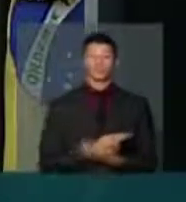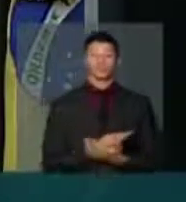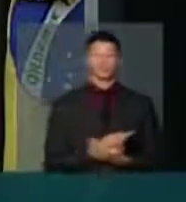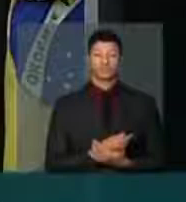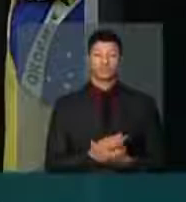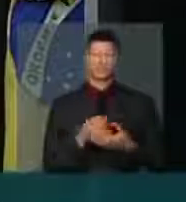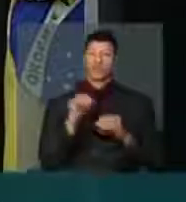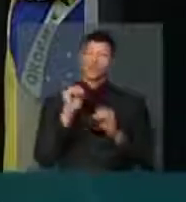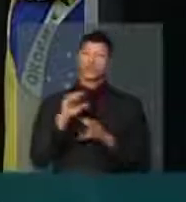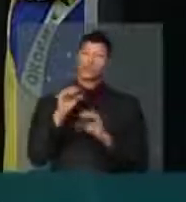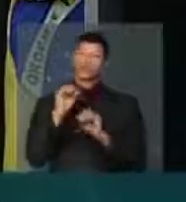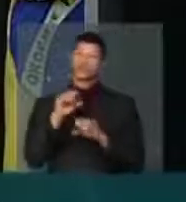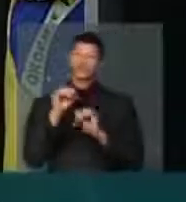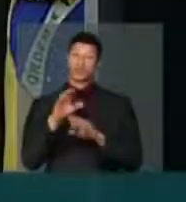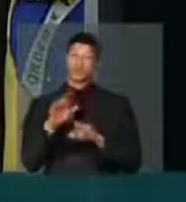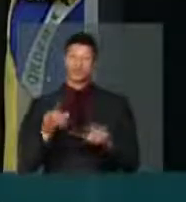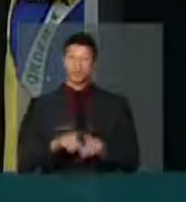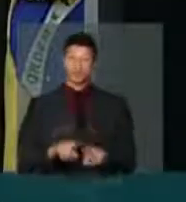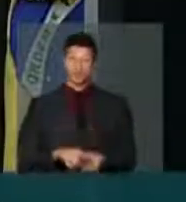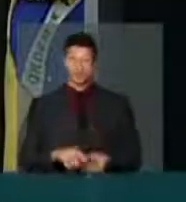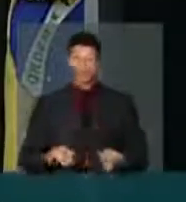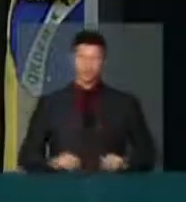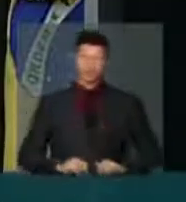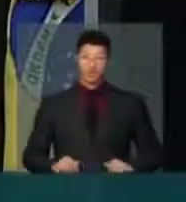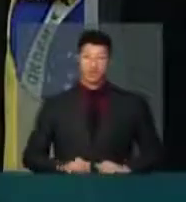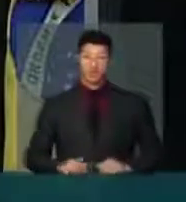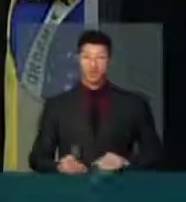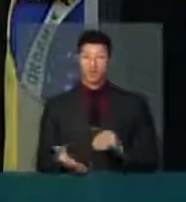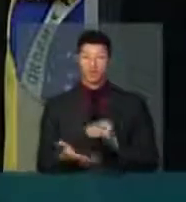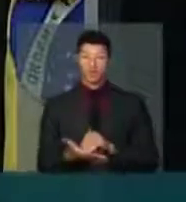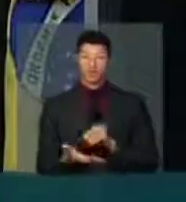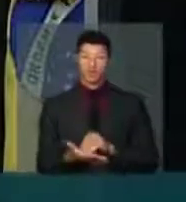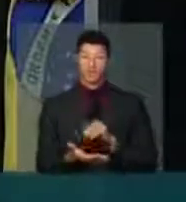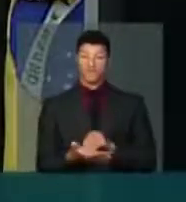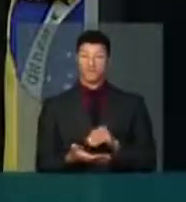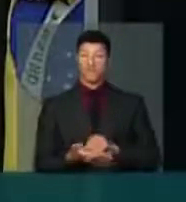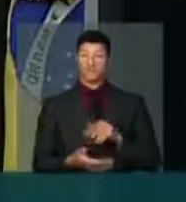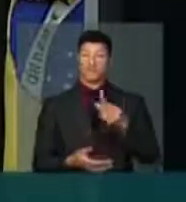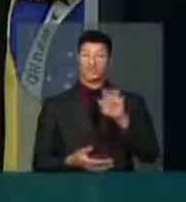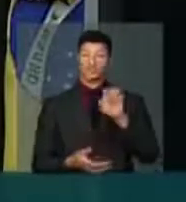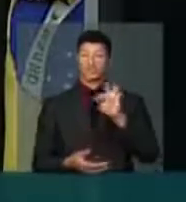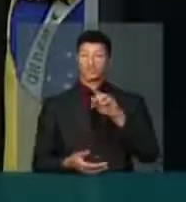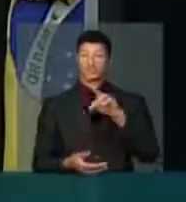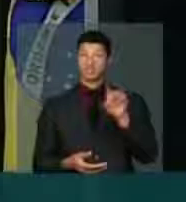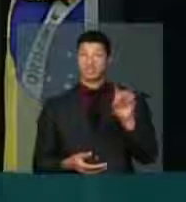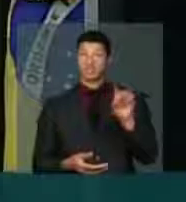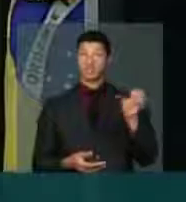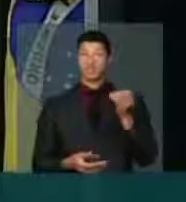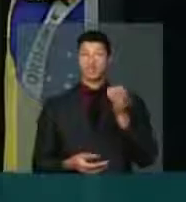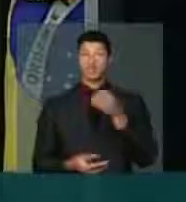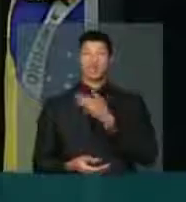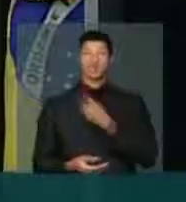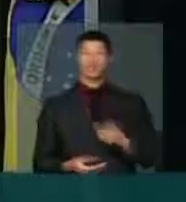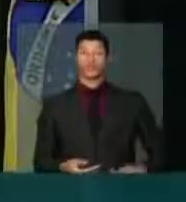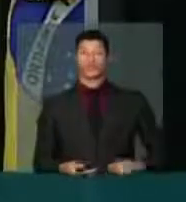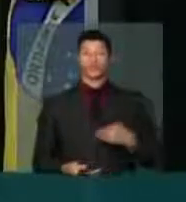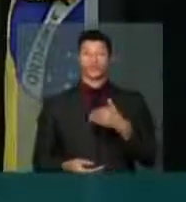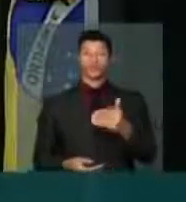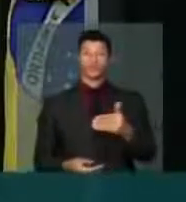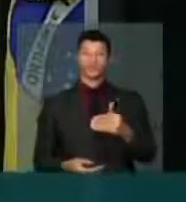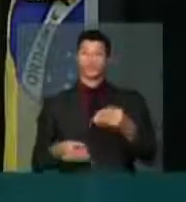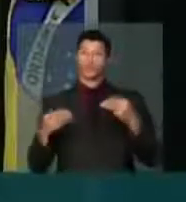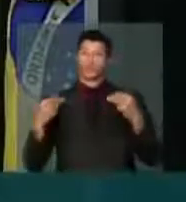A educação também sofre com a falta de gestão do atual governo.